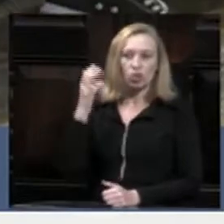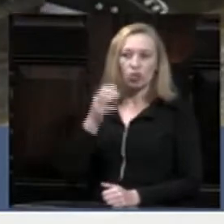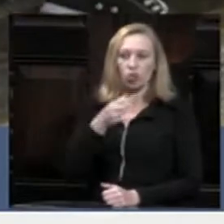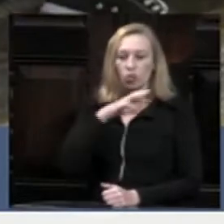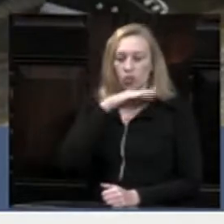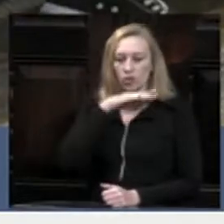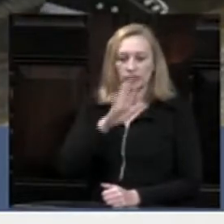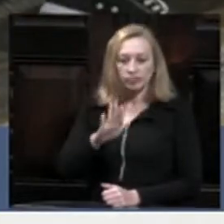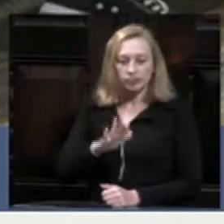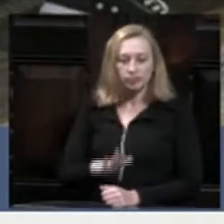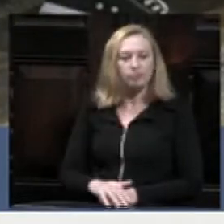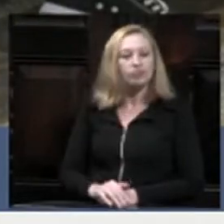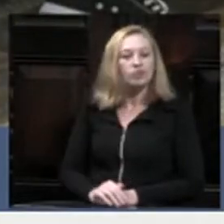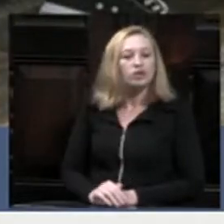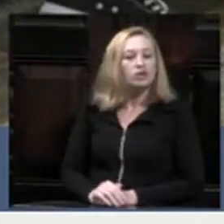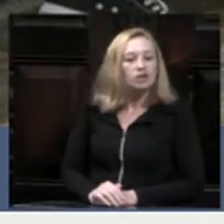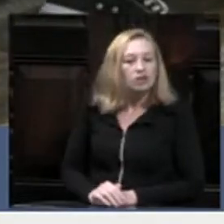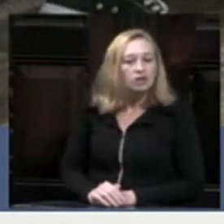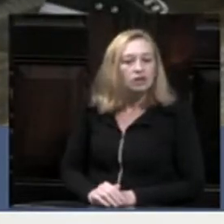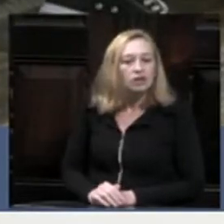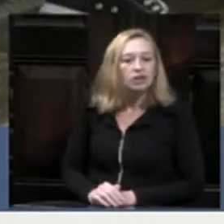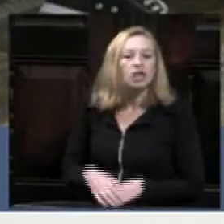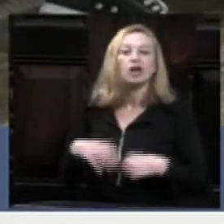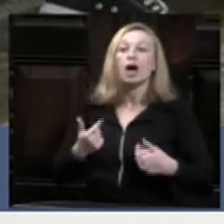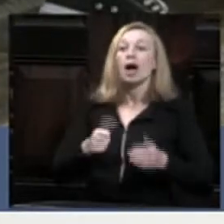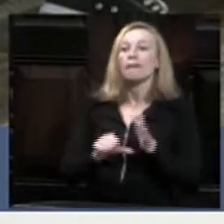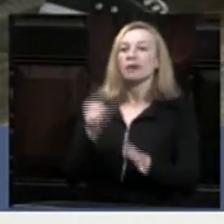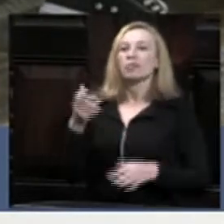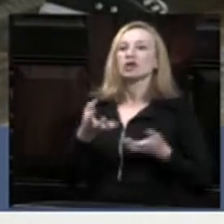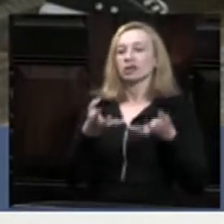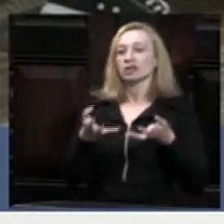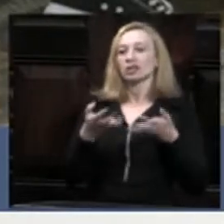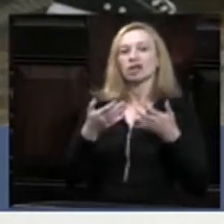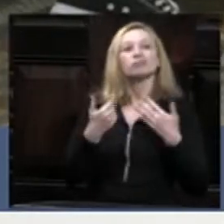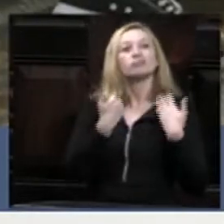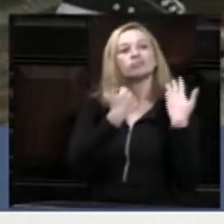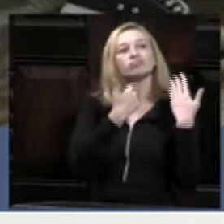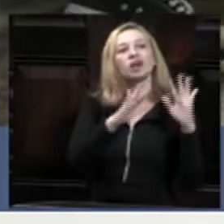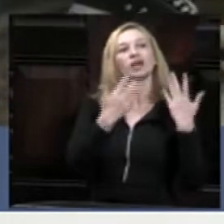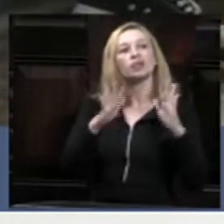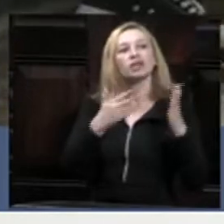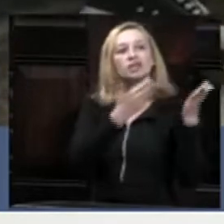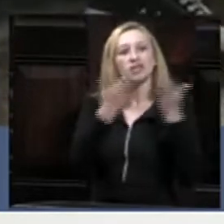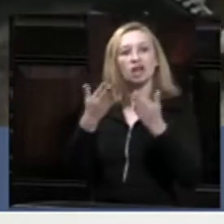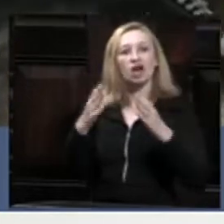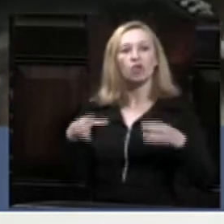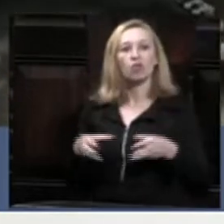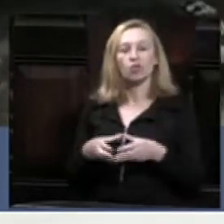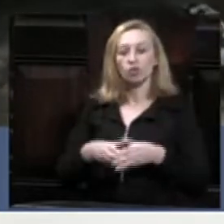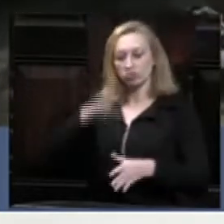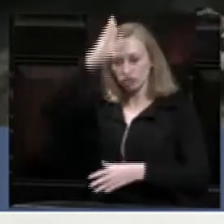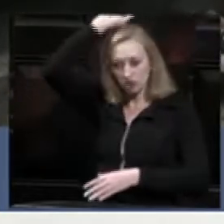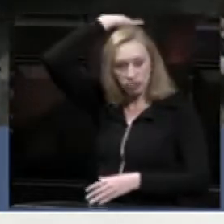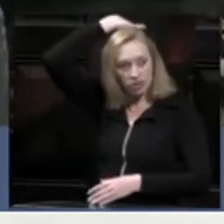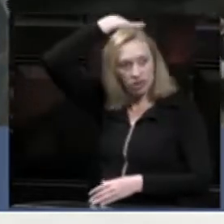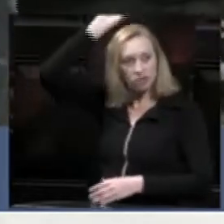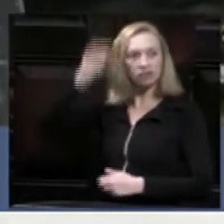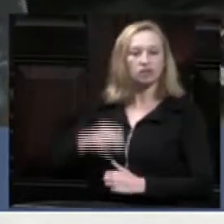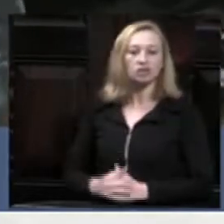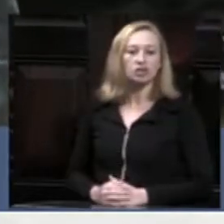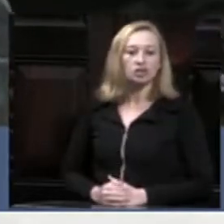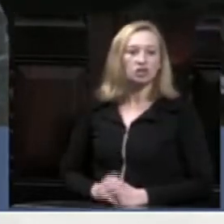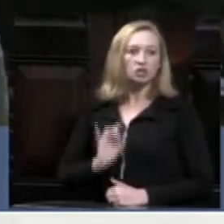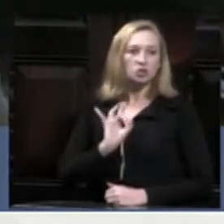eu também, primeiro eu queria saudar o pessoal aqui do Corpo de Bombeiros, não só